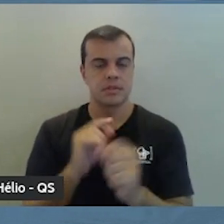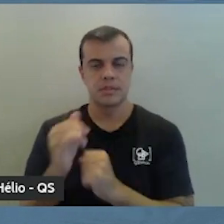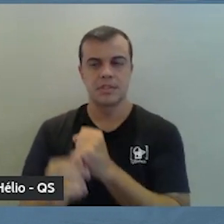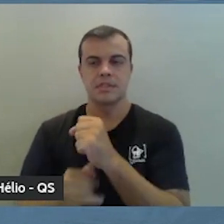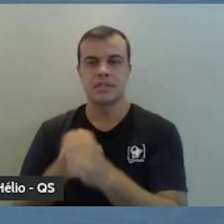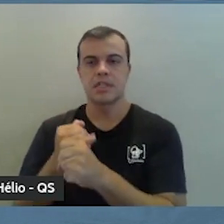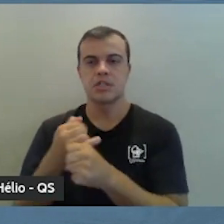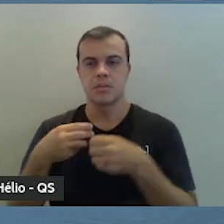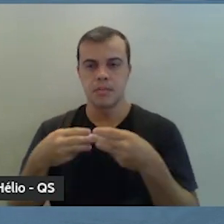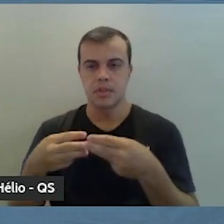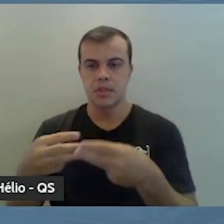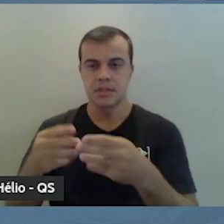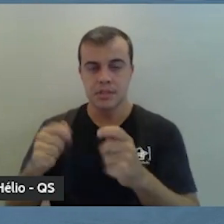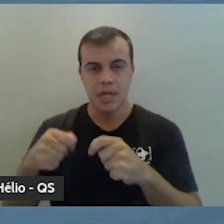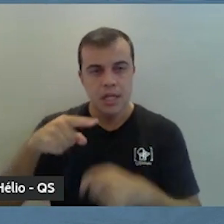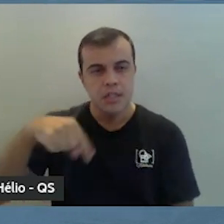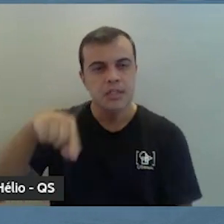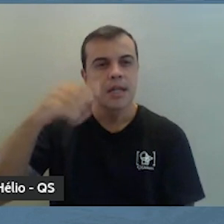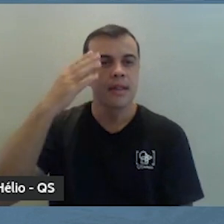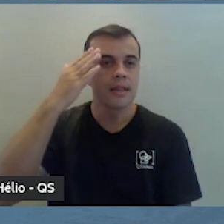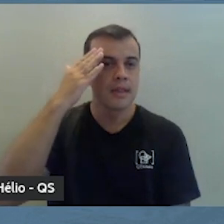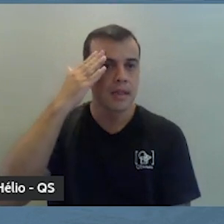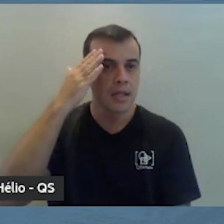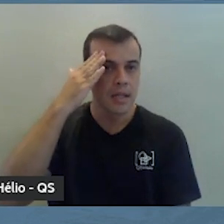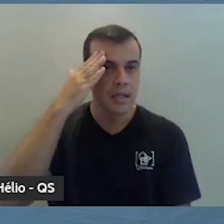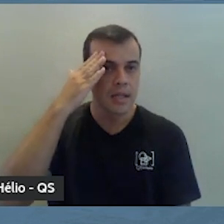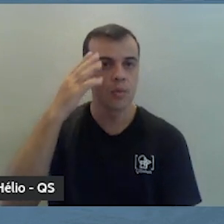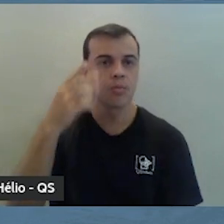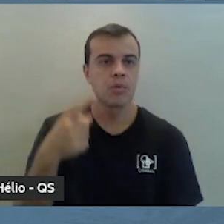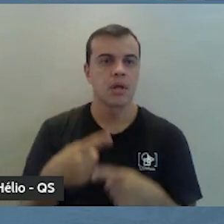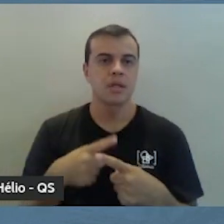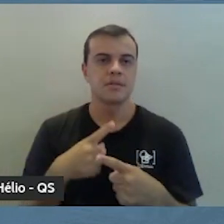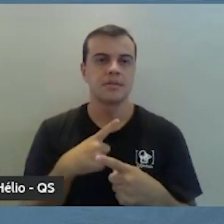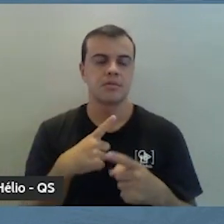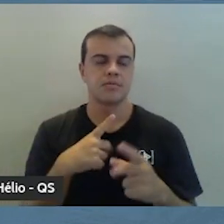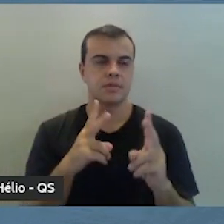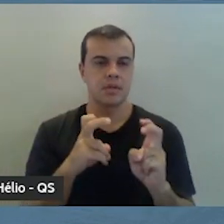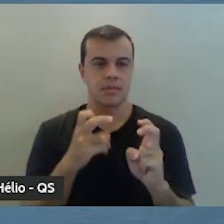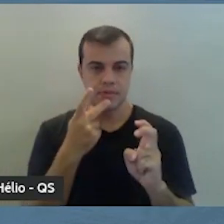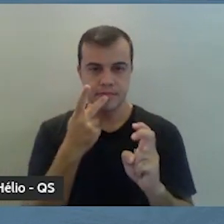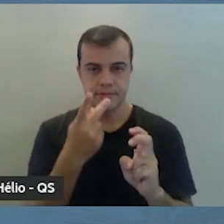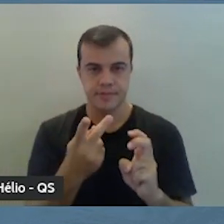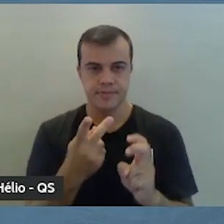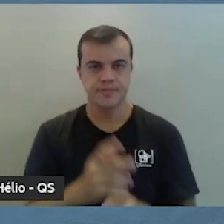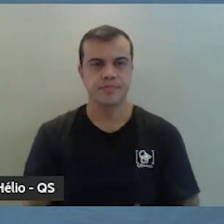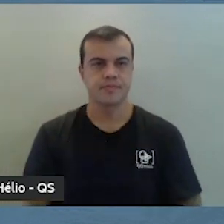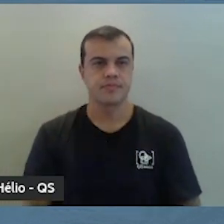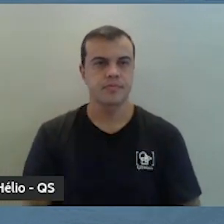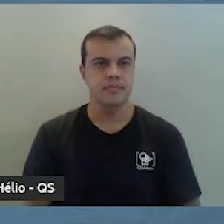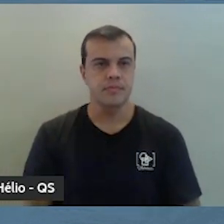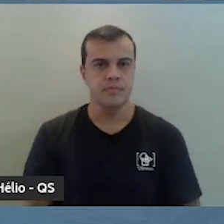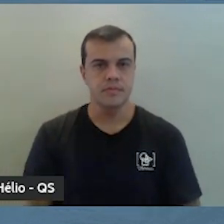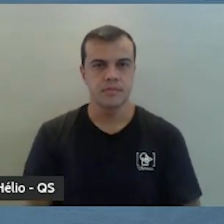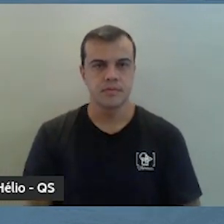Ministério para a gente poder entender, porque também tem um aspecto que eu queria chamar a atenção,